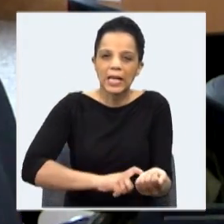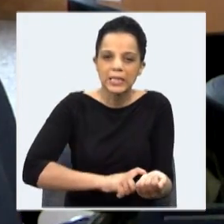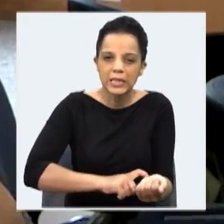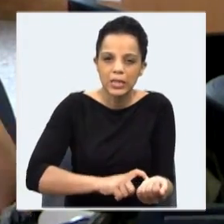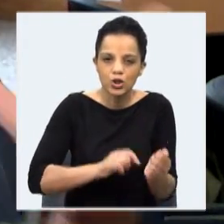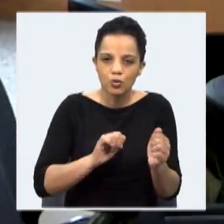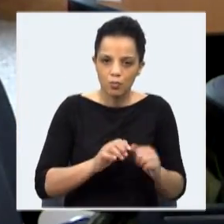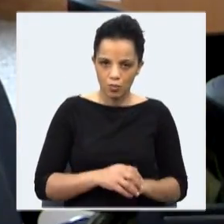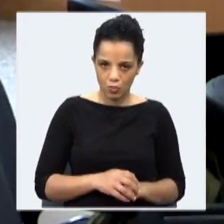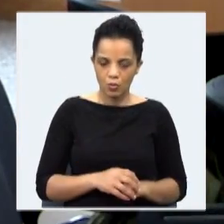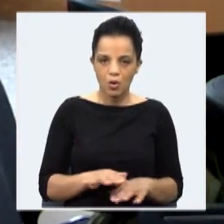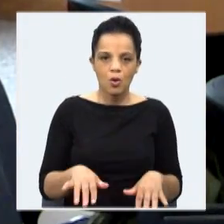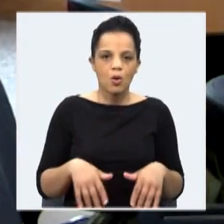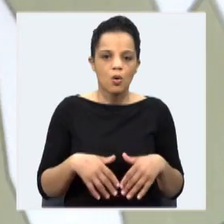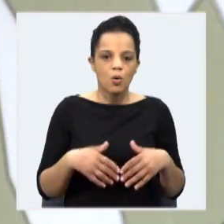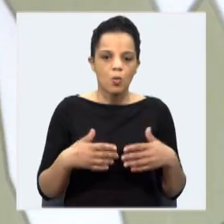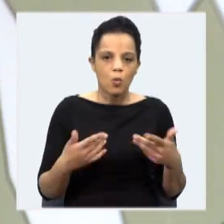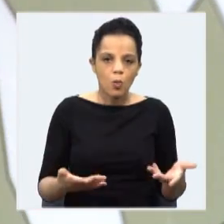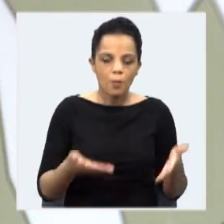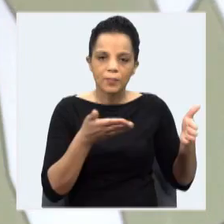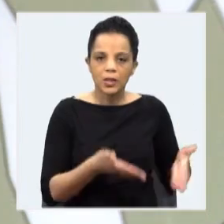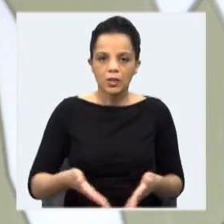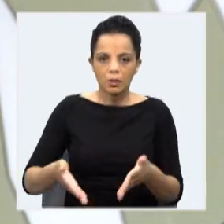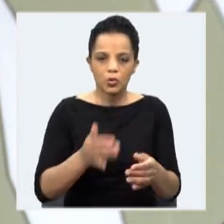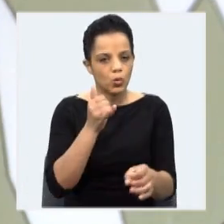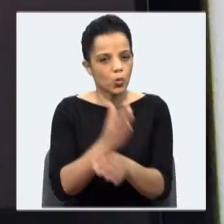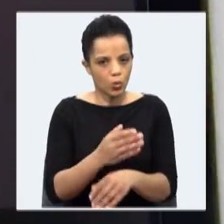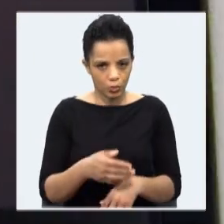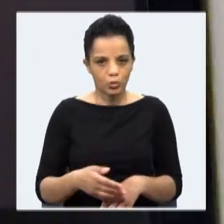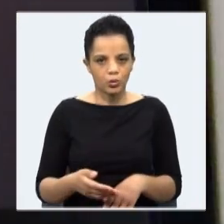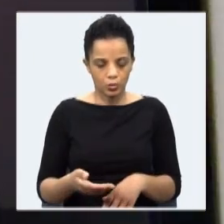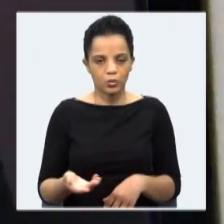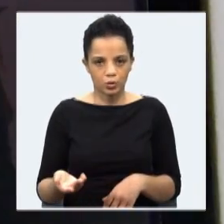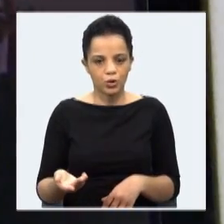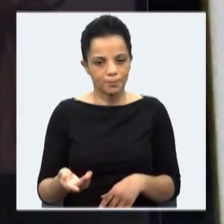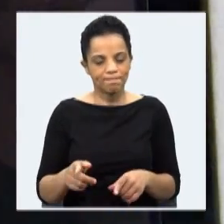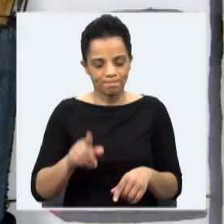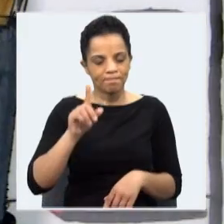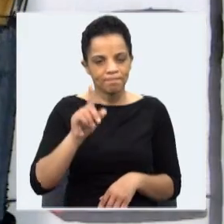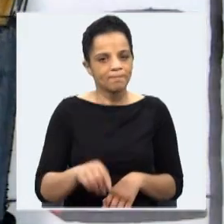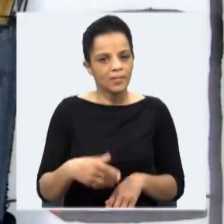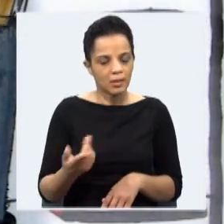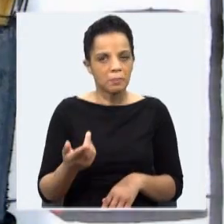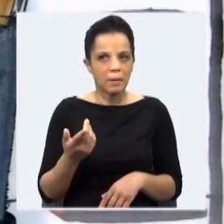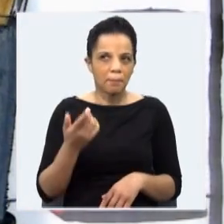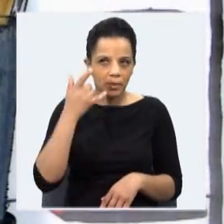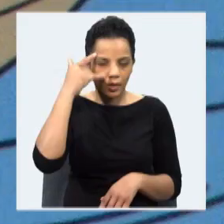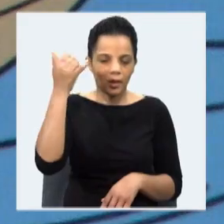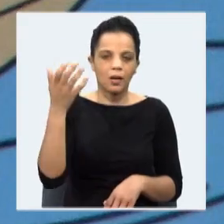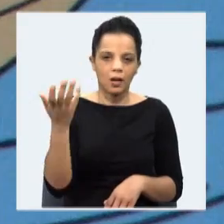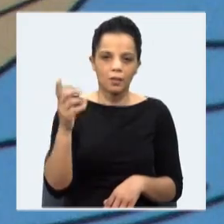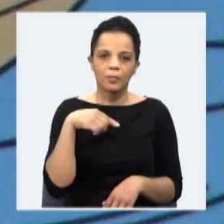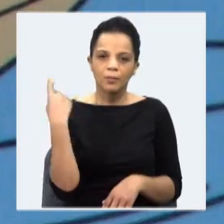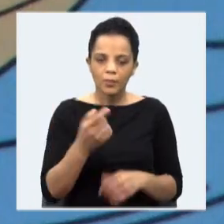algum racismo, que cresça outros caminhos menos bons e não levantar